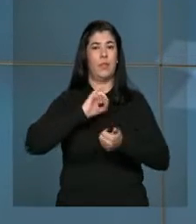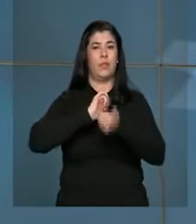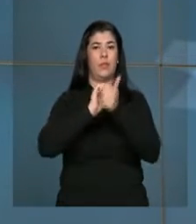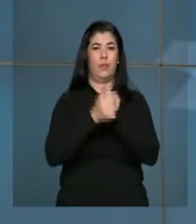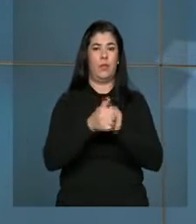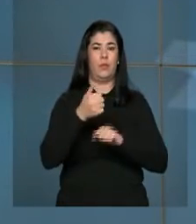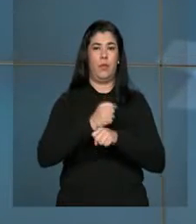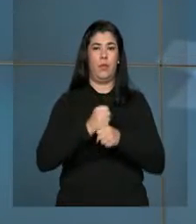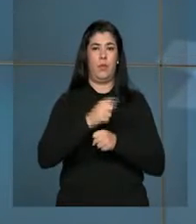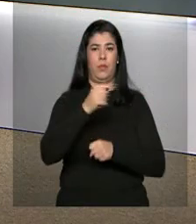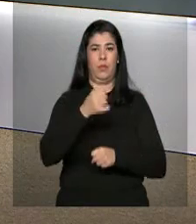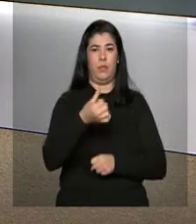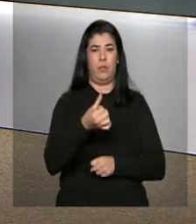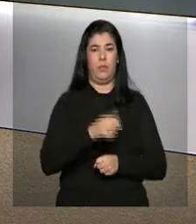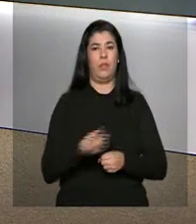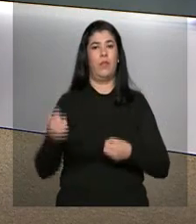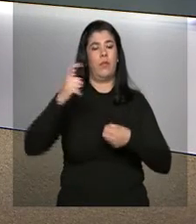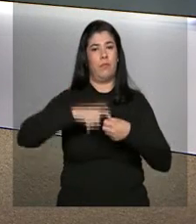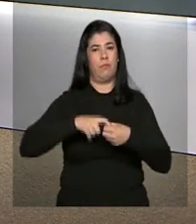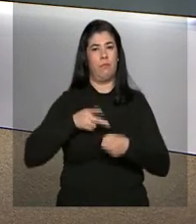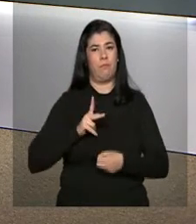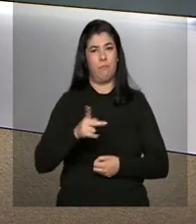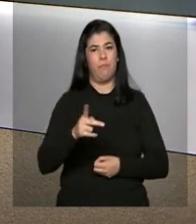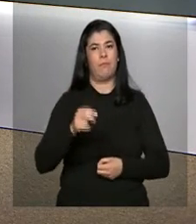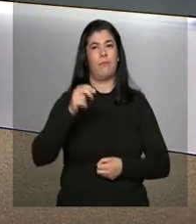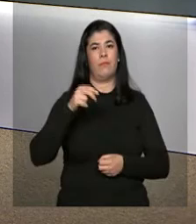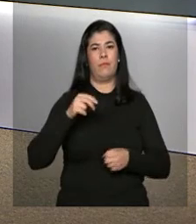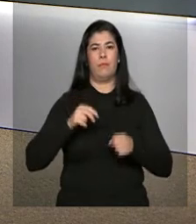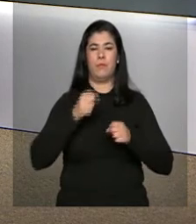em 2016. E nós podemos voltar a qualquer